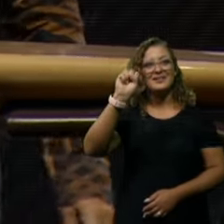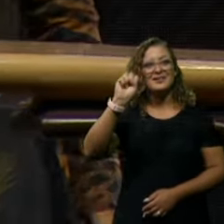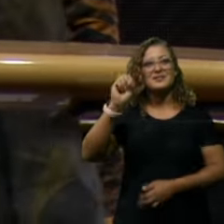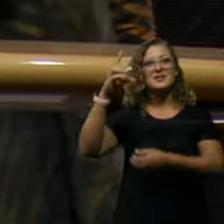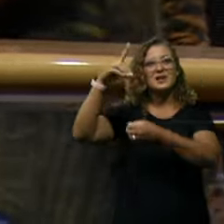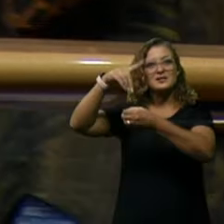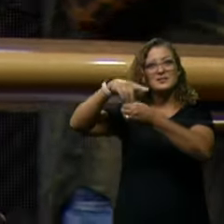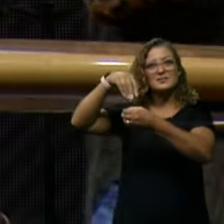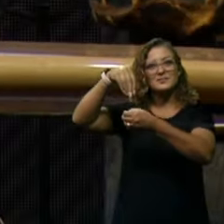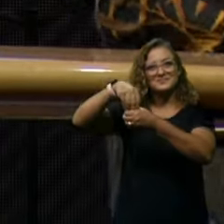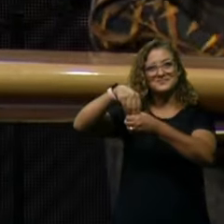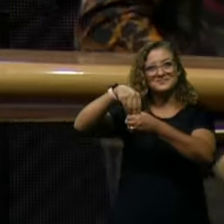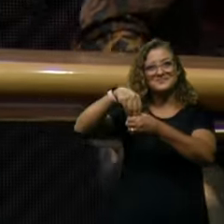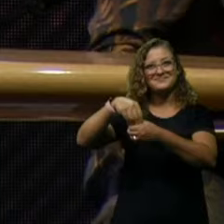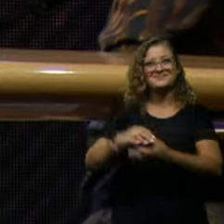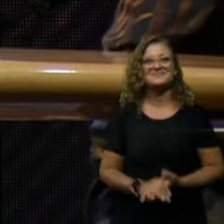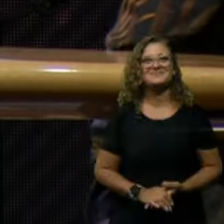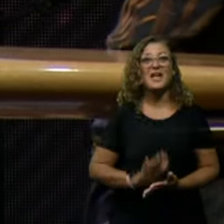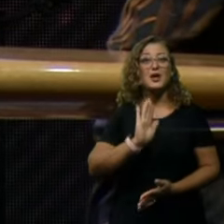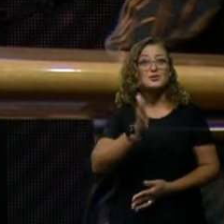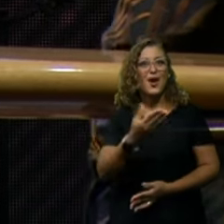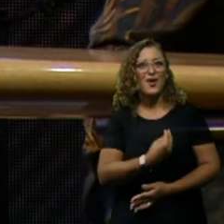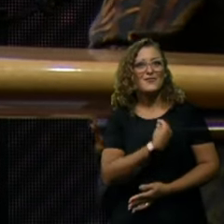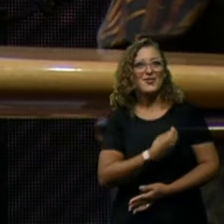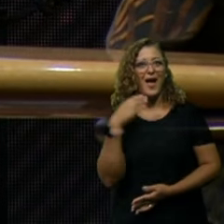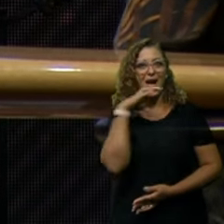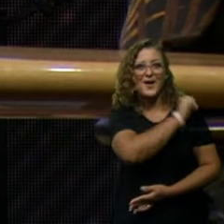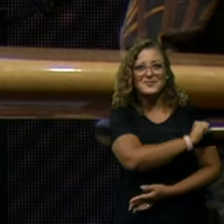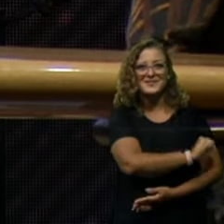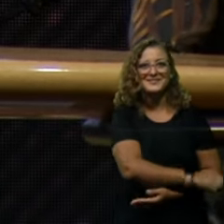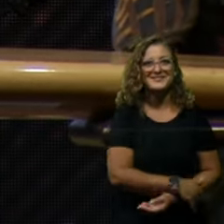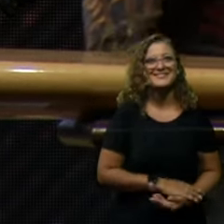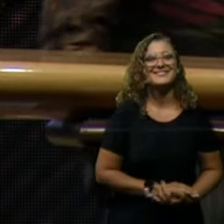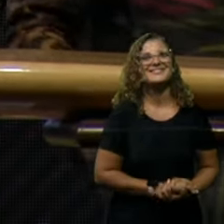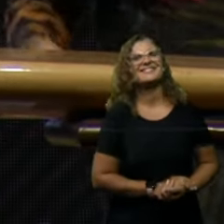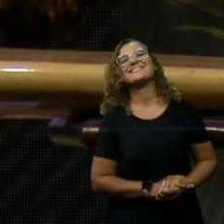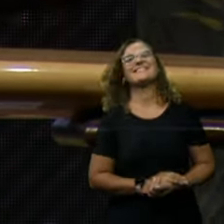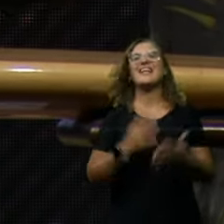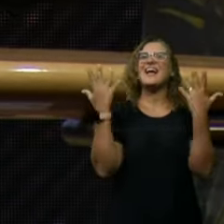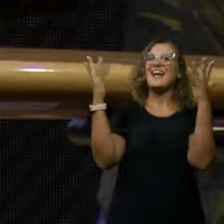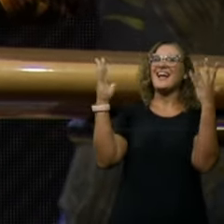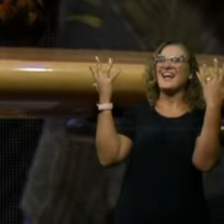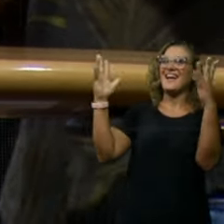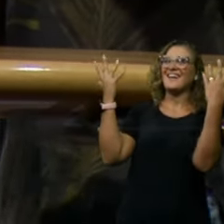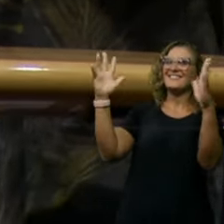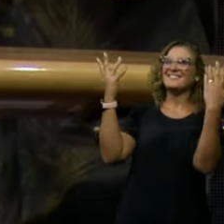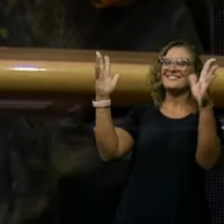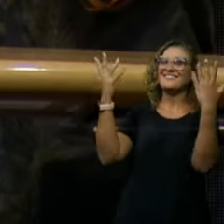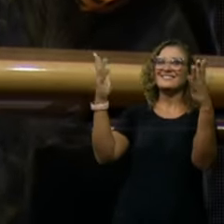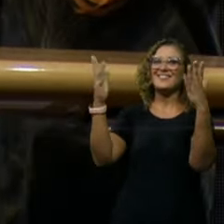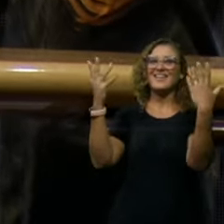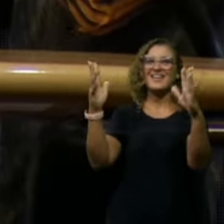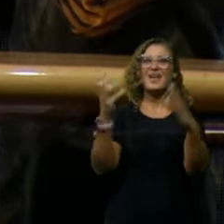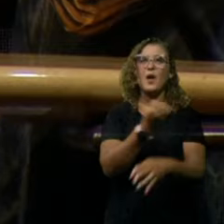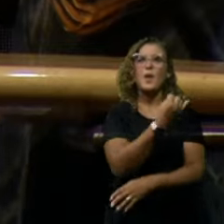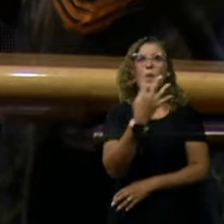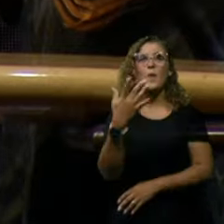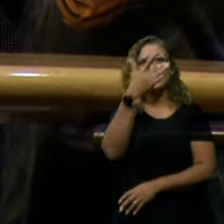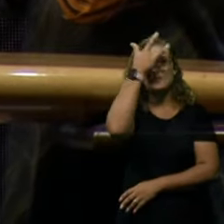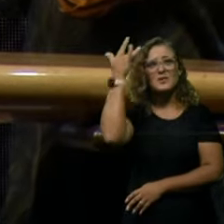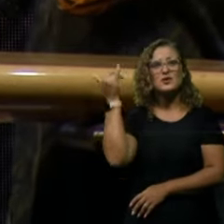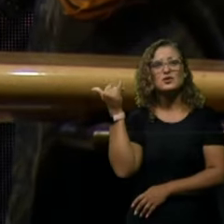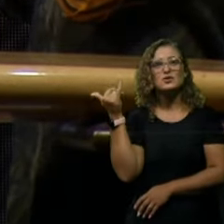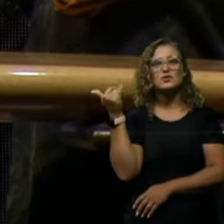malandro vai e quantas pessoas do nordeste